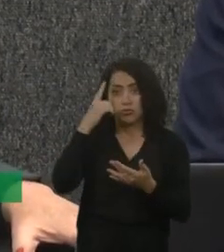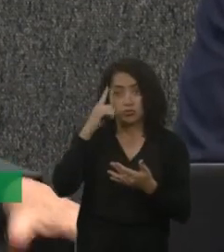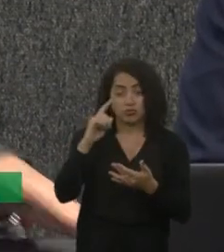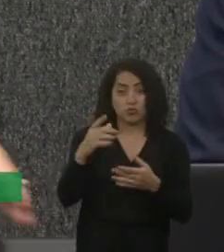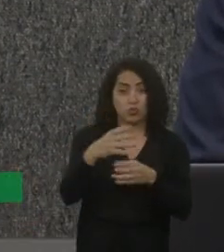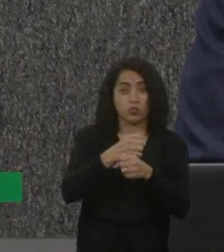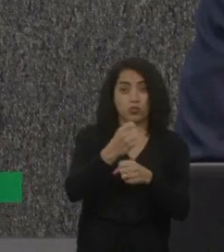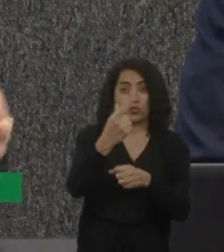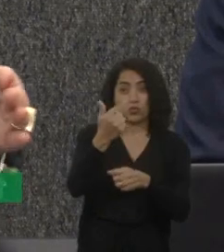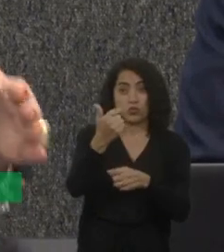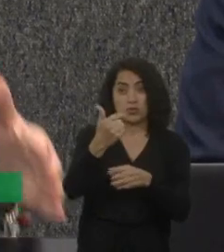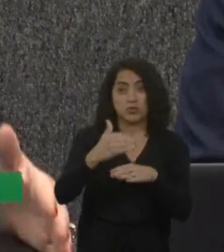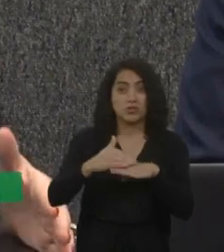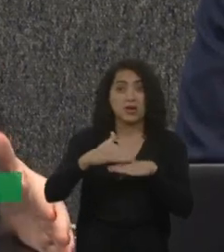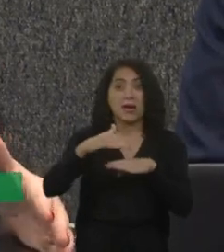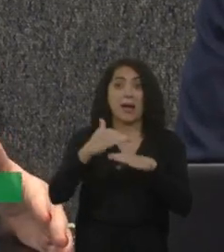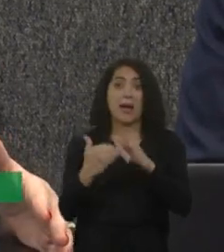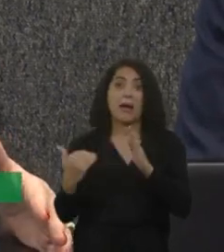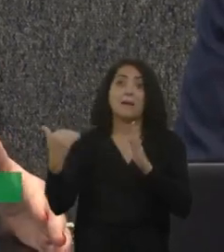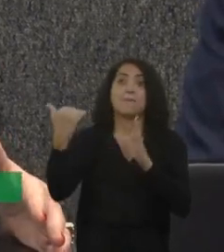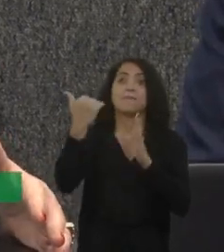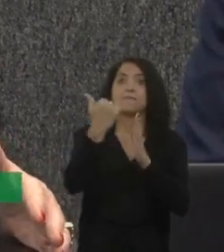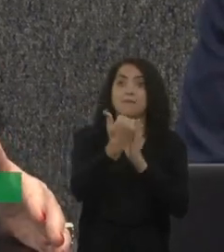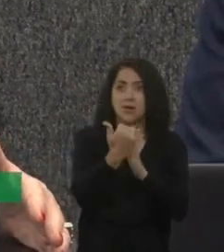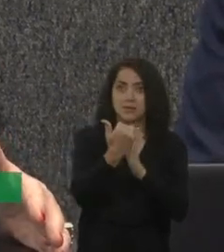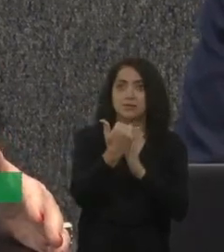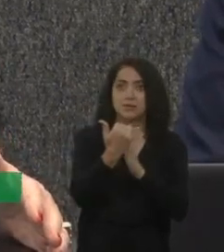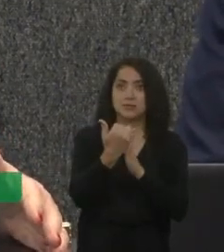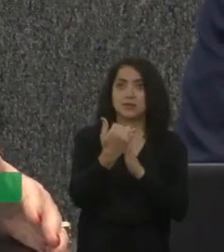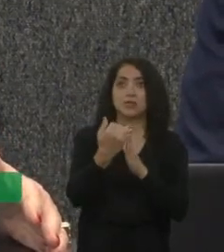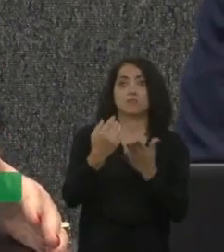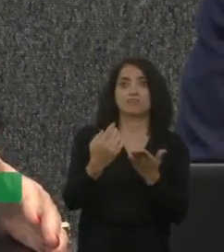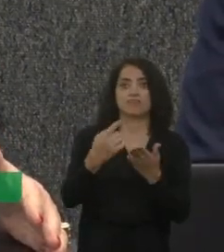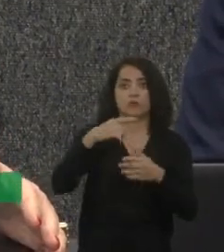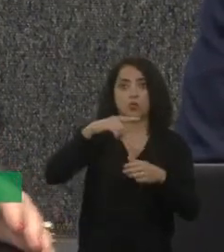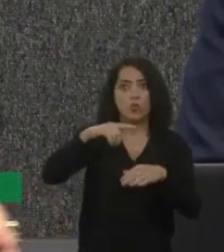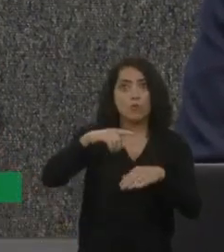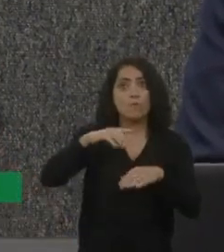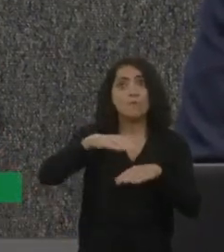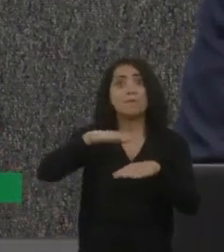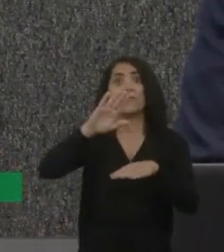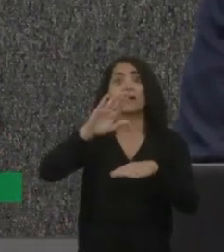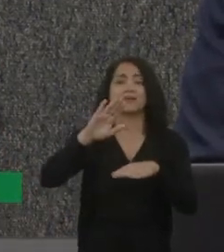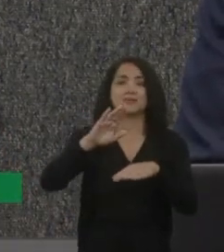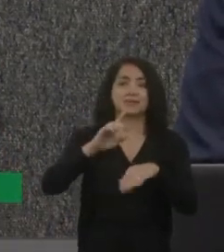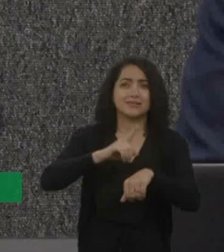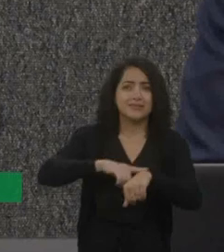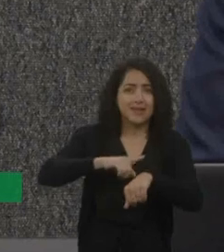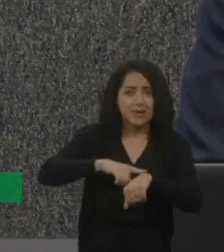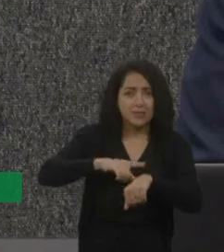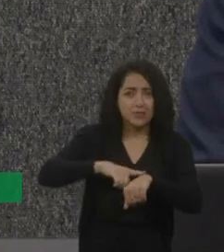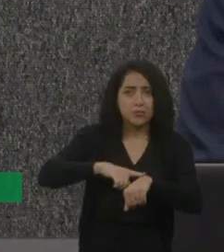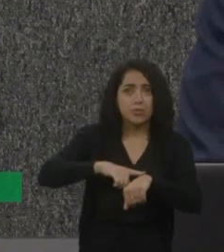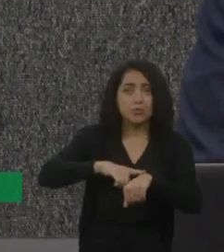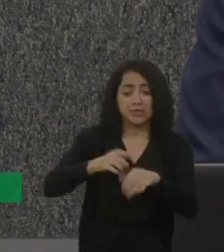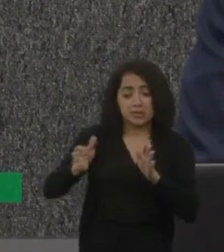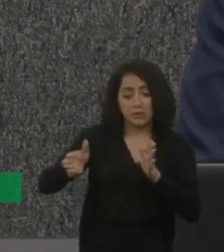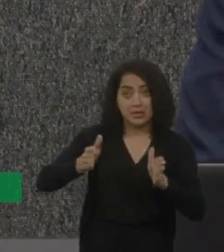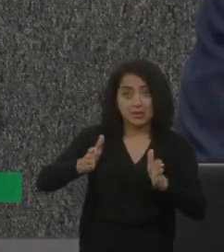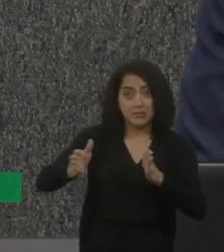mais, ao invés de ser com 12, estamos tratando com 24 dias, e esse período de 12 dias a